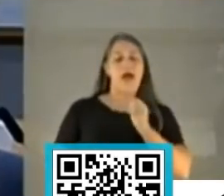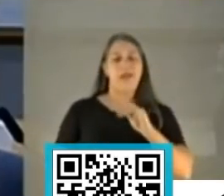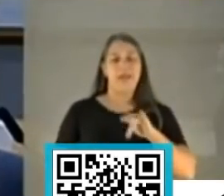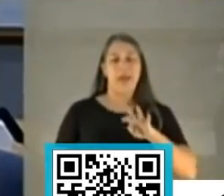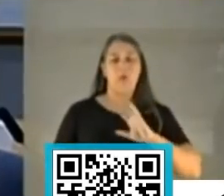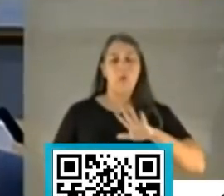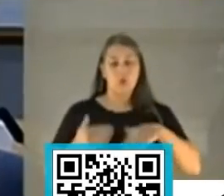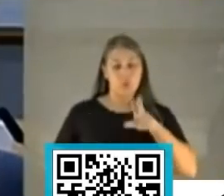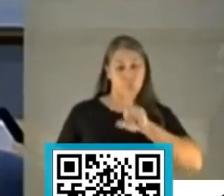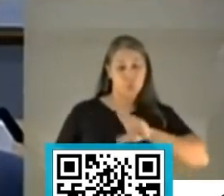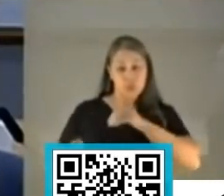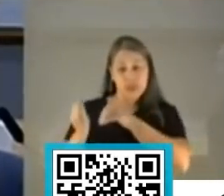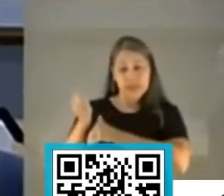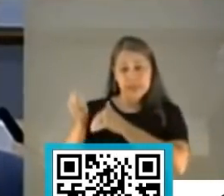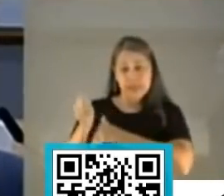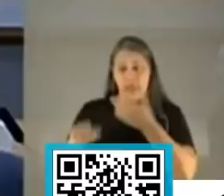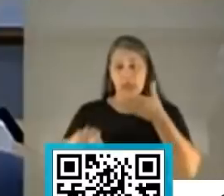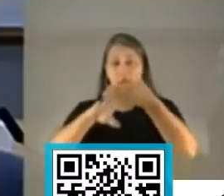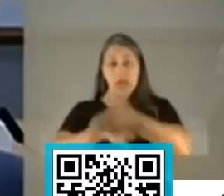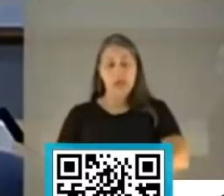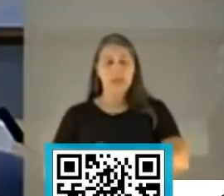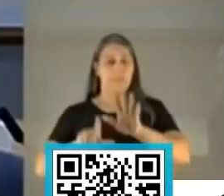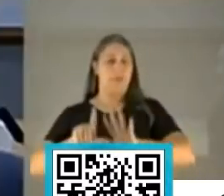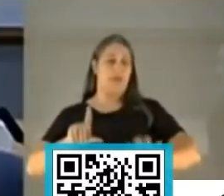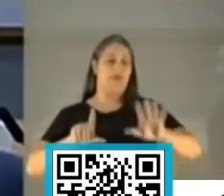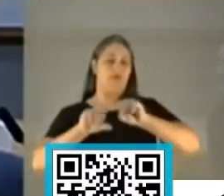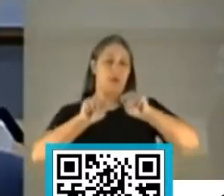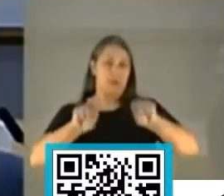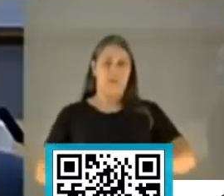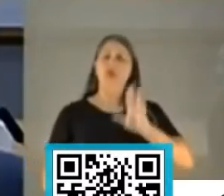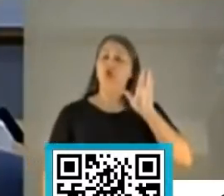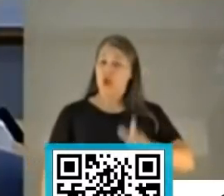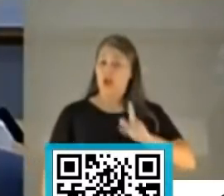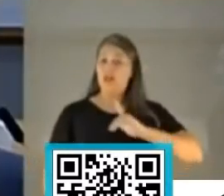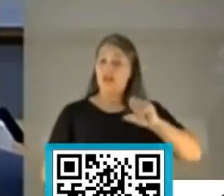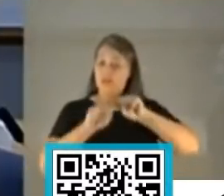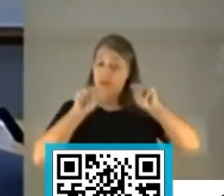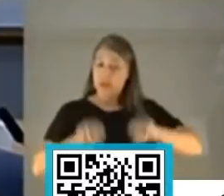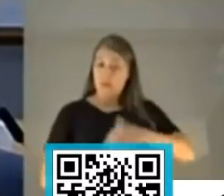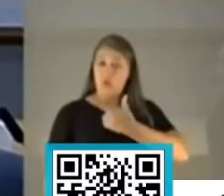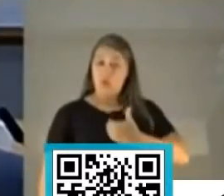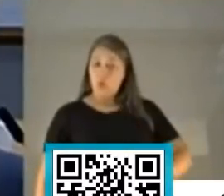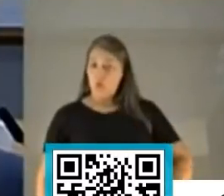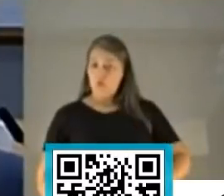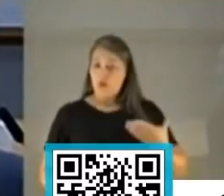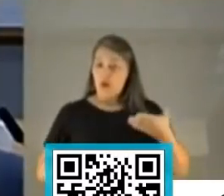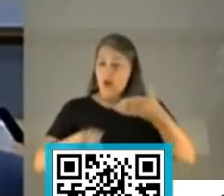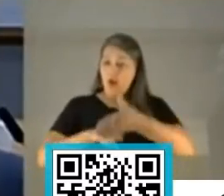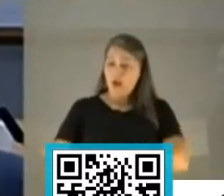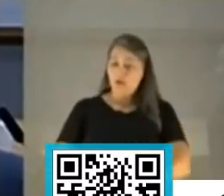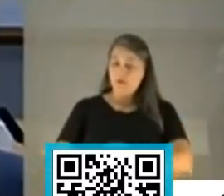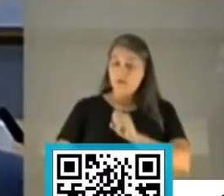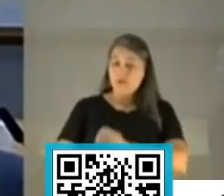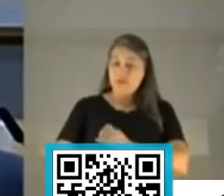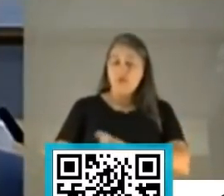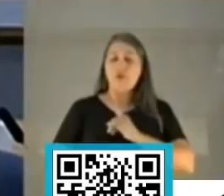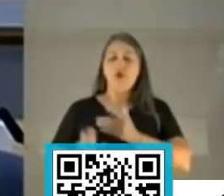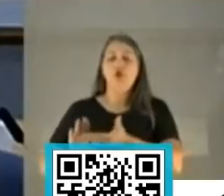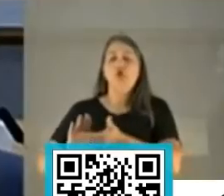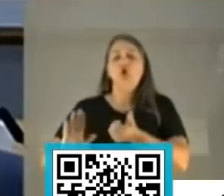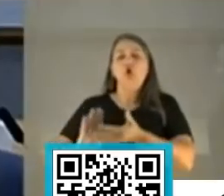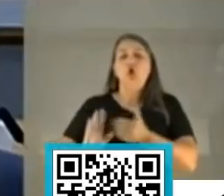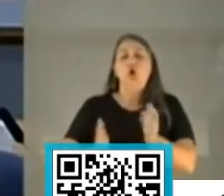entra dentro de uma plataforma de um sistema e nós já tivemos sistemas do governo foram hackeado hackeado foi uma extração